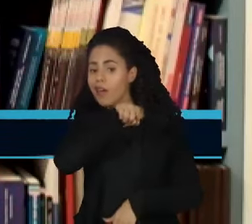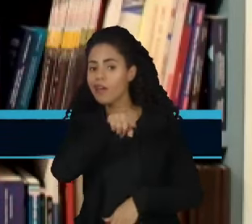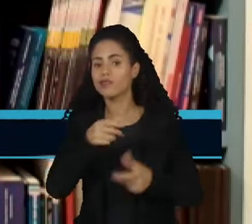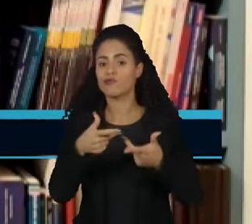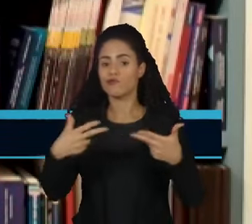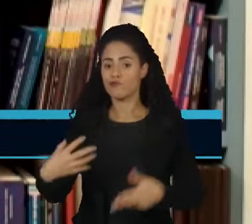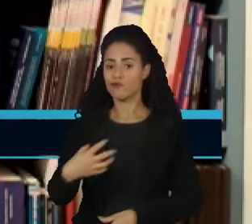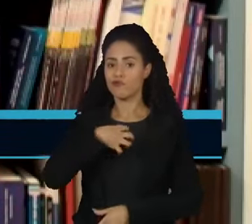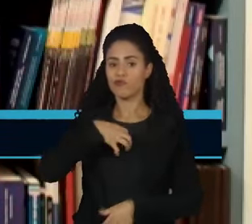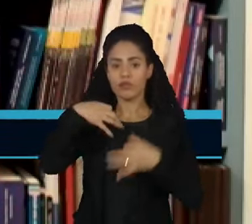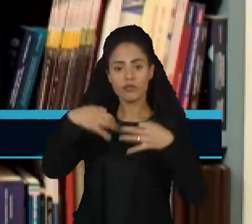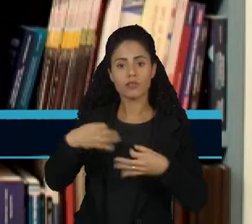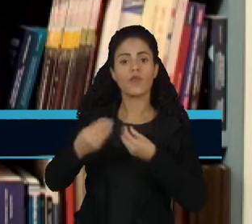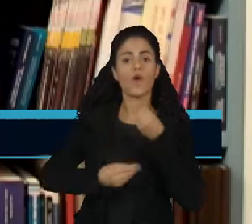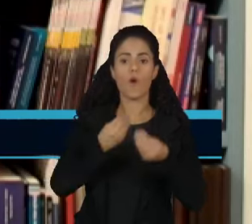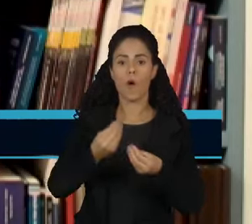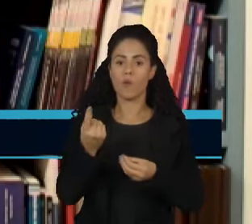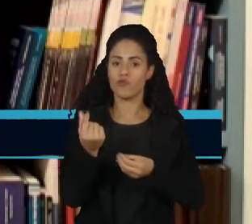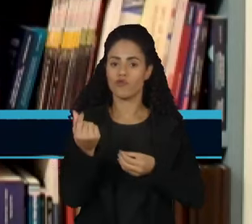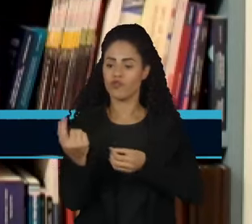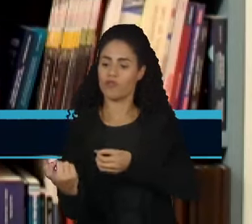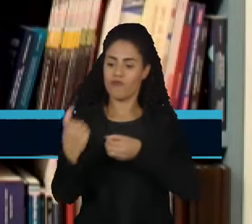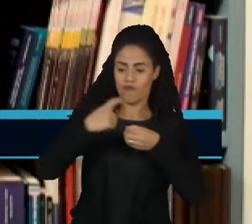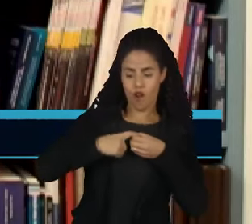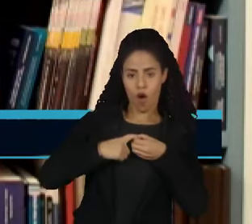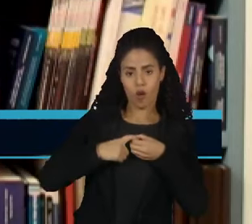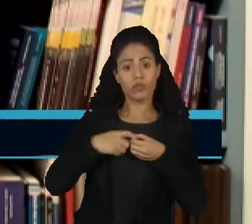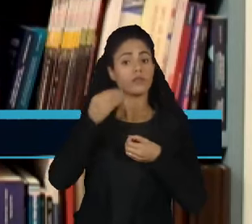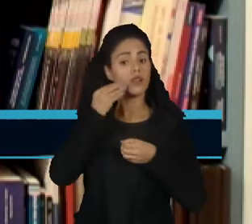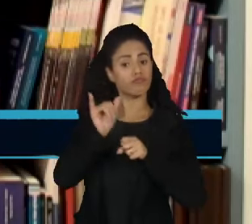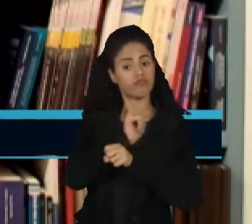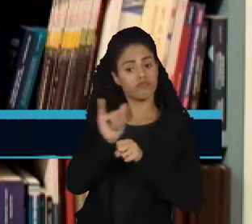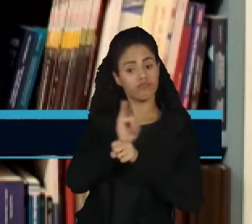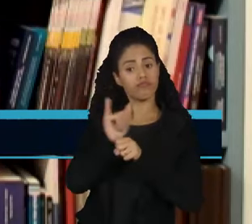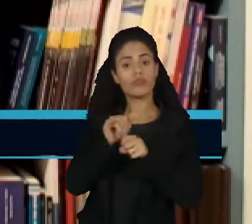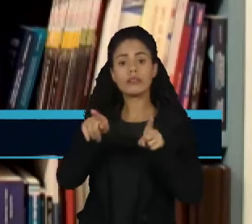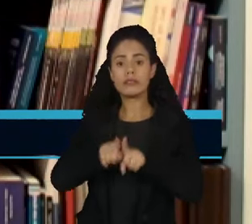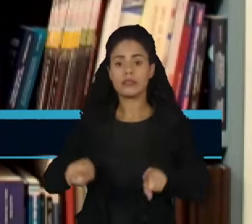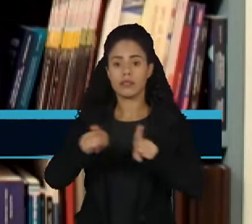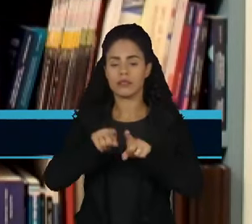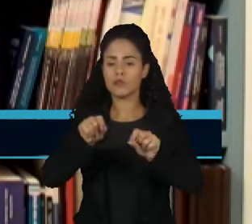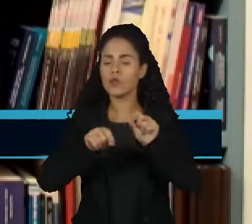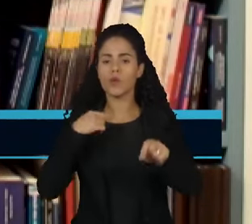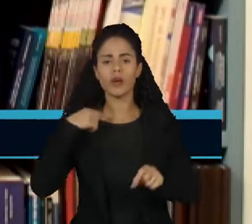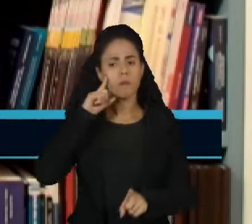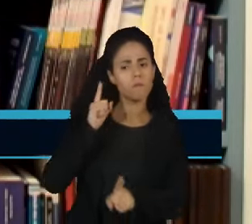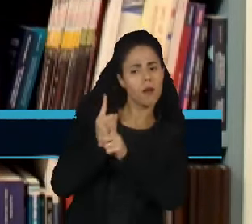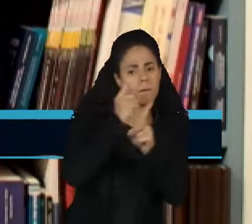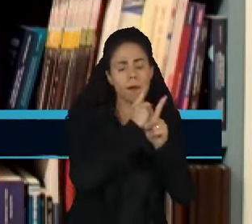distribuição seja feita por meio do cashback, que é uma política mais focalizada, a gente consegue